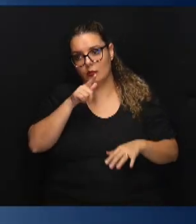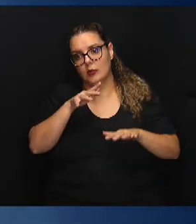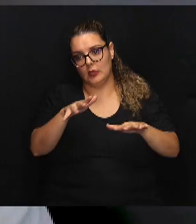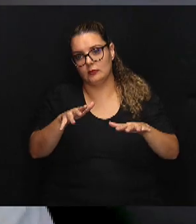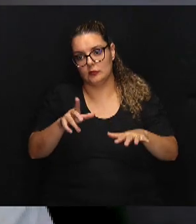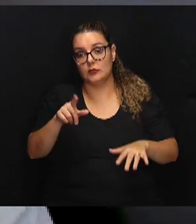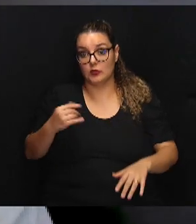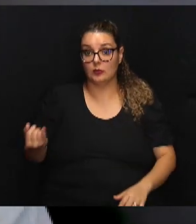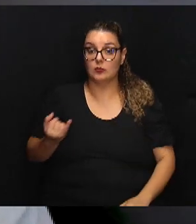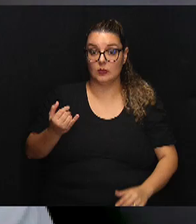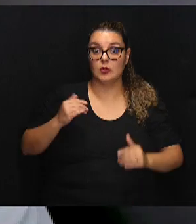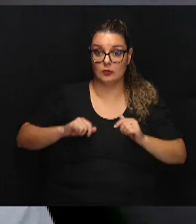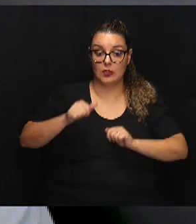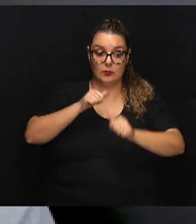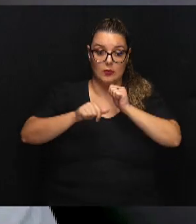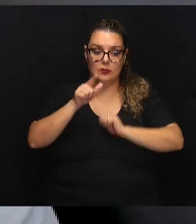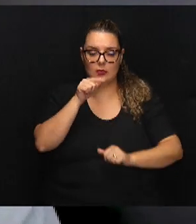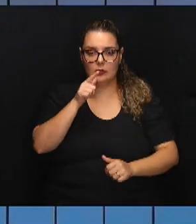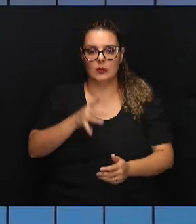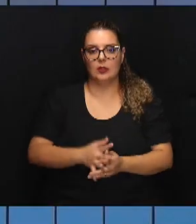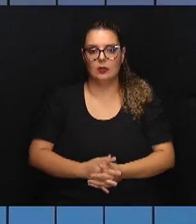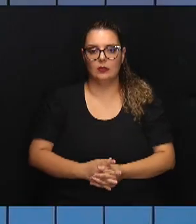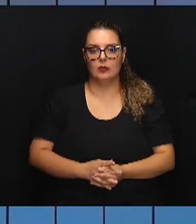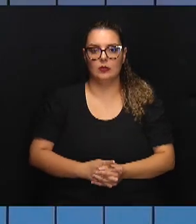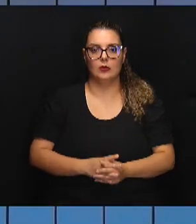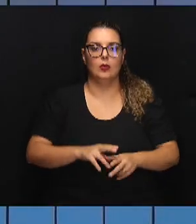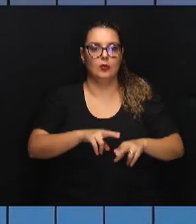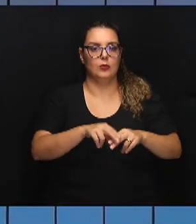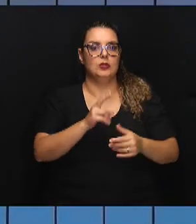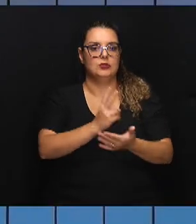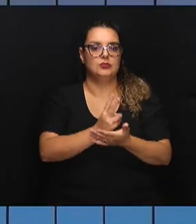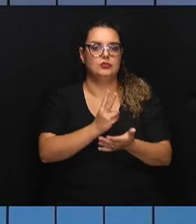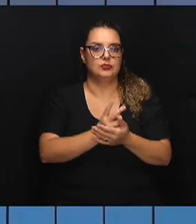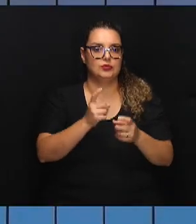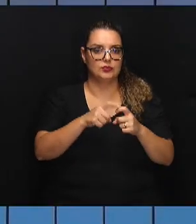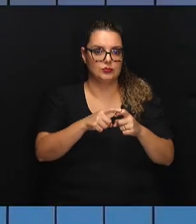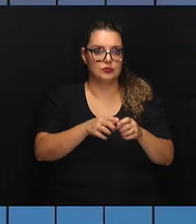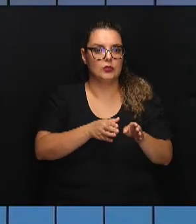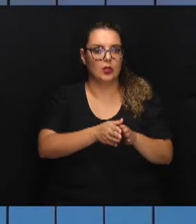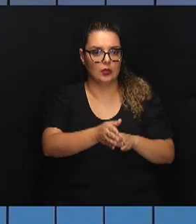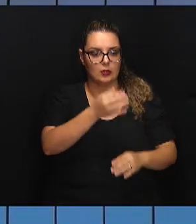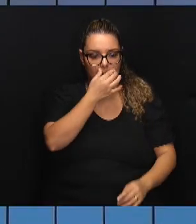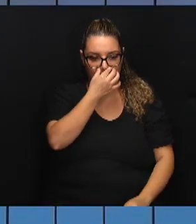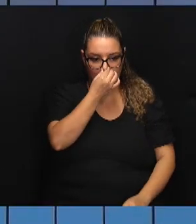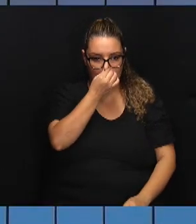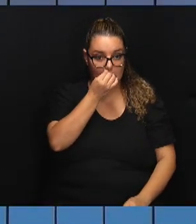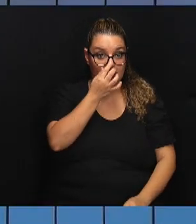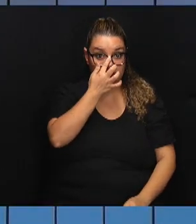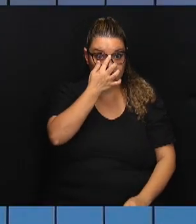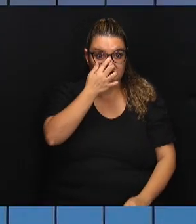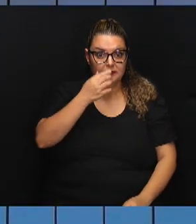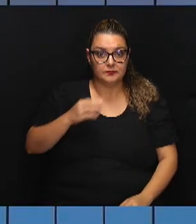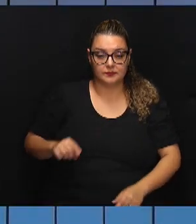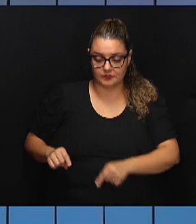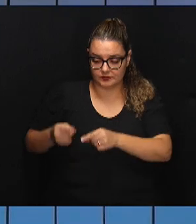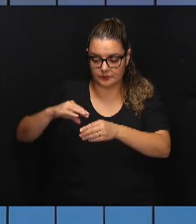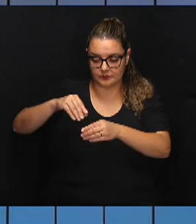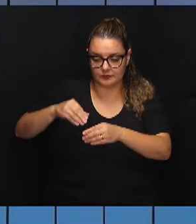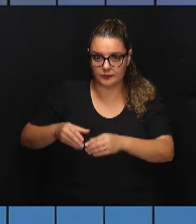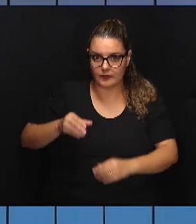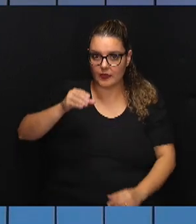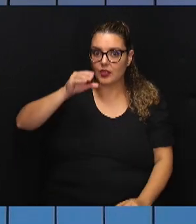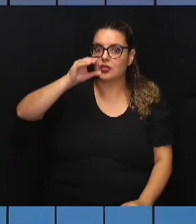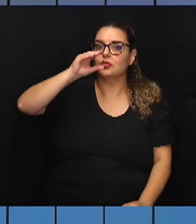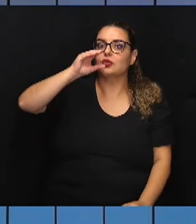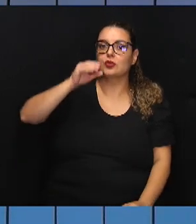esse comportamento de beber bastante água. Por isso que sempre os médicos recomendam, né, doutor, deixar aquela garrafinha de água, tem que